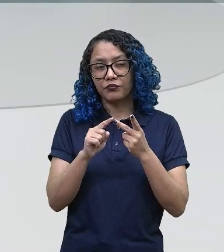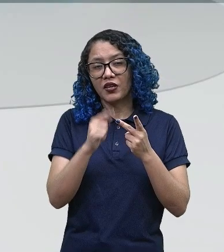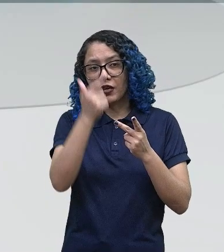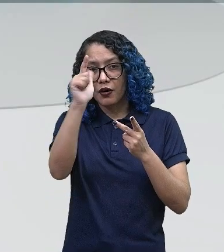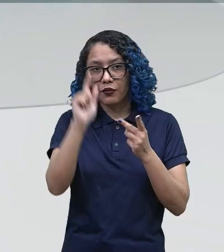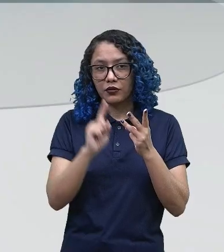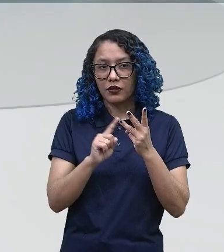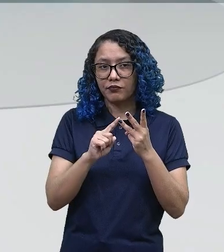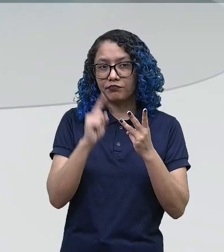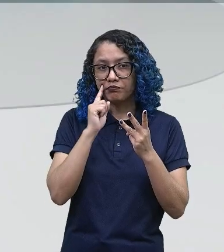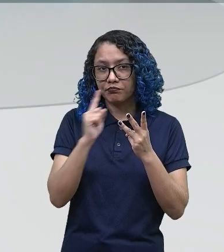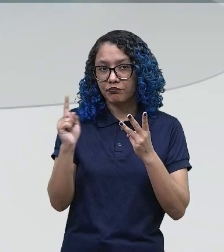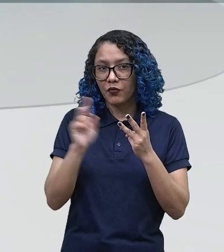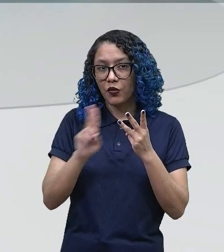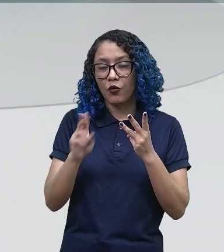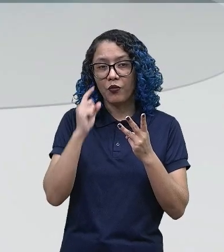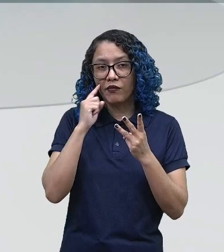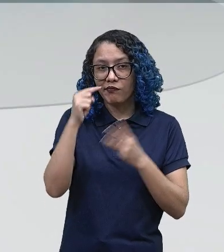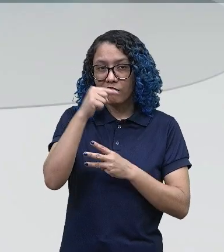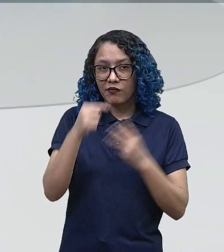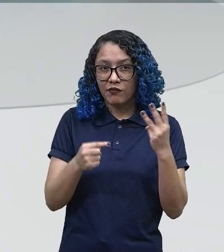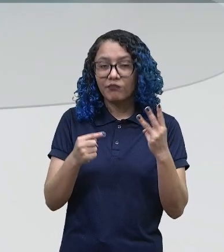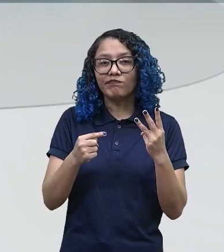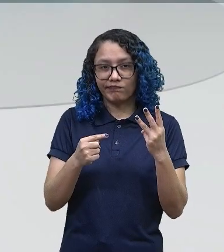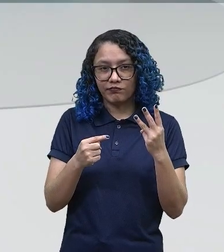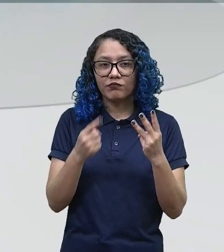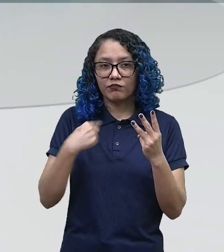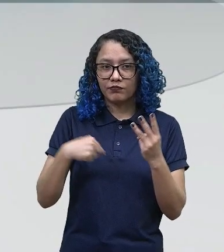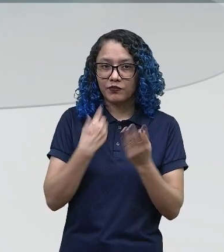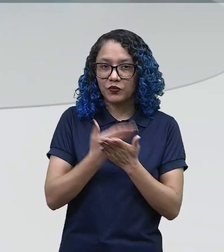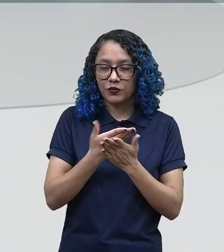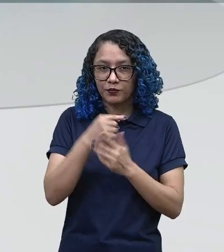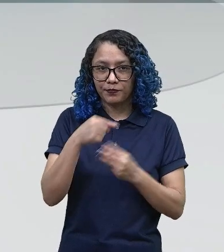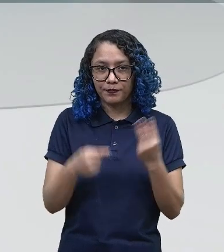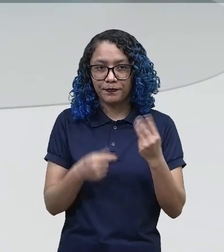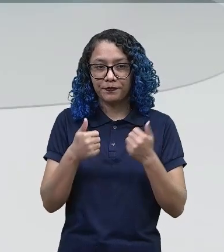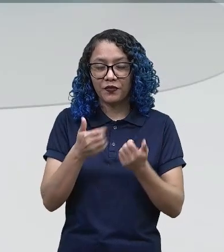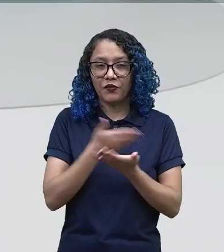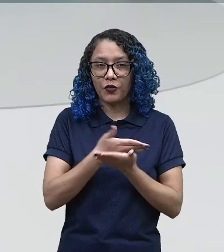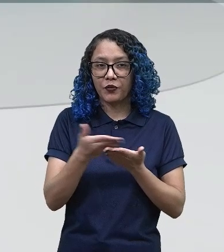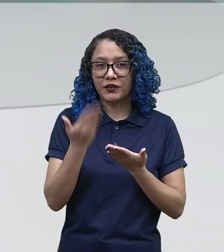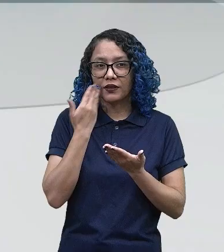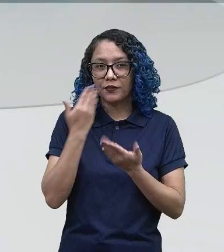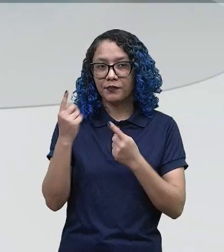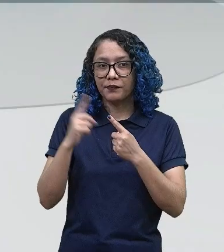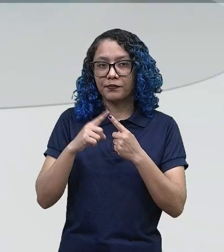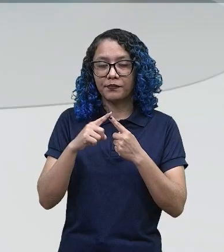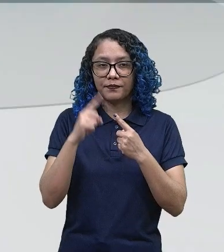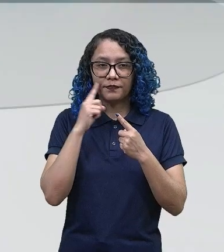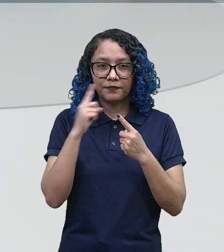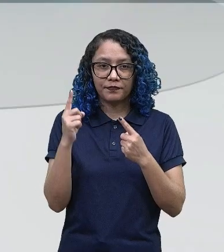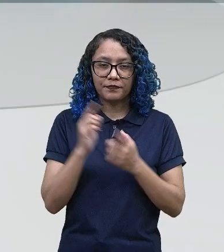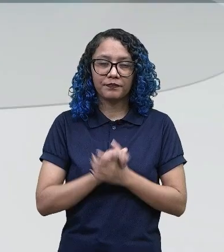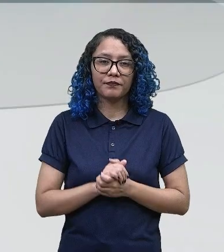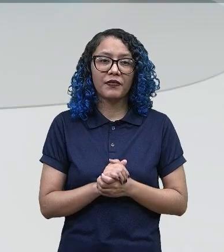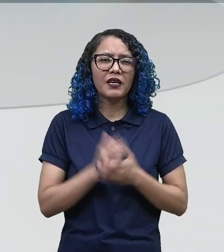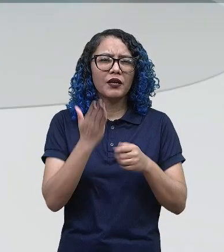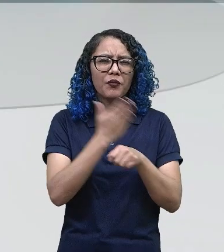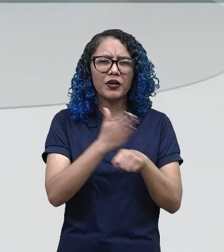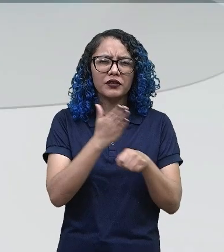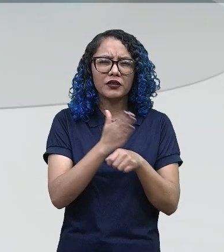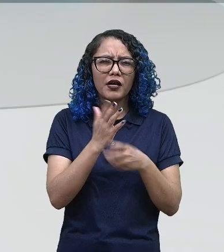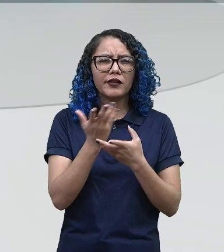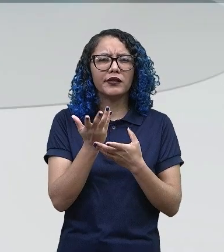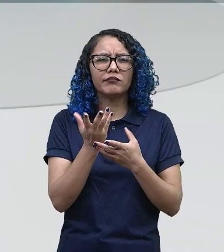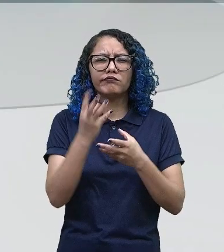essas 3 modalidades que nós iremos aprofundar. Vamos começar falando do Uca-Uca. Aparecem aqui alguns elementos para nós. Ela é praticada